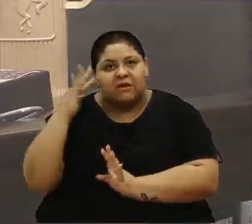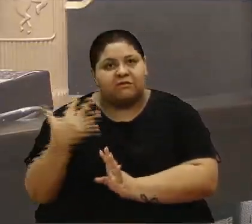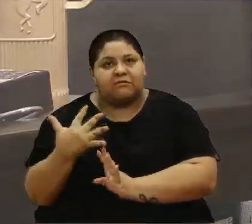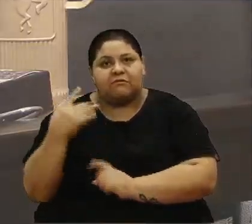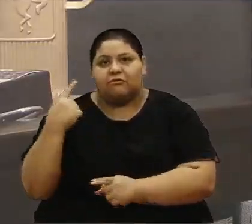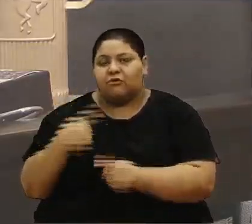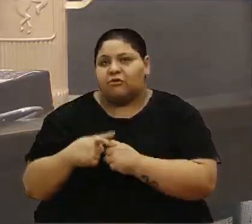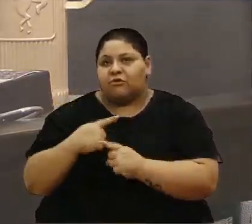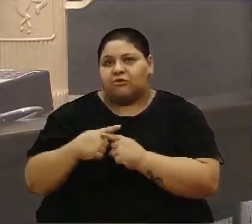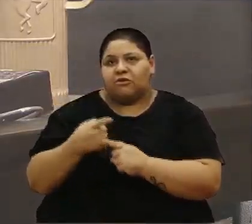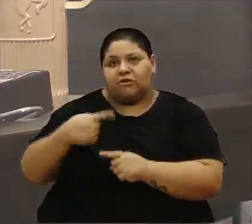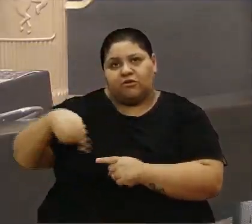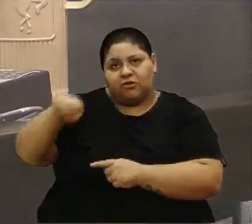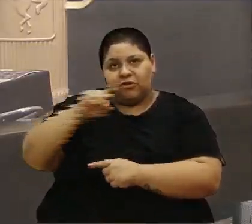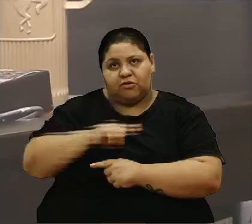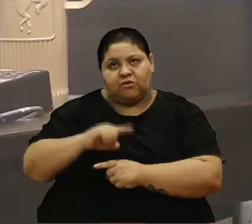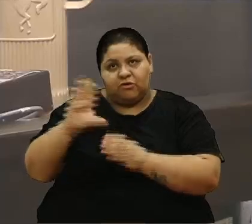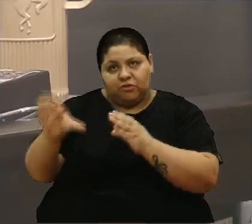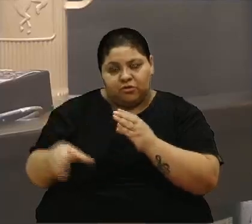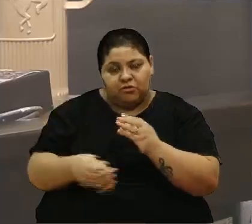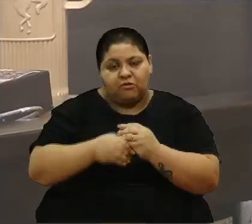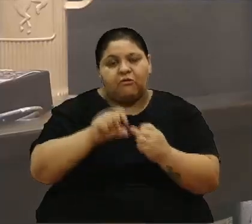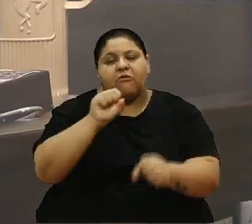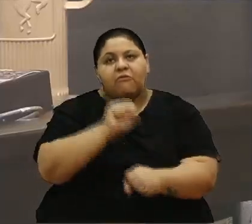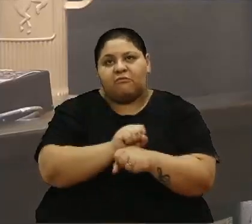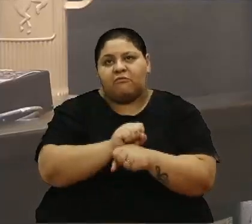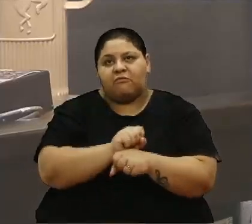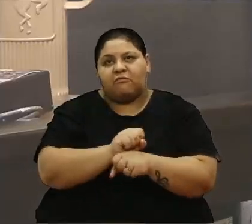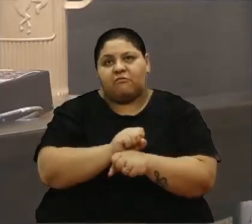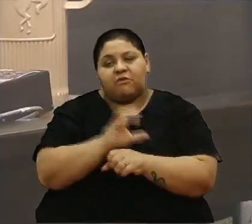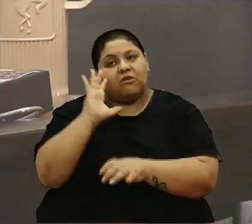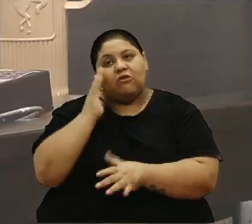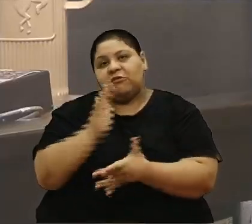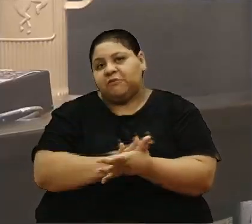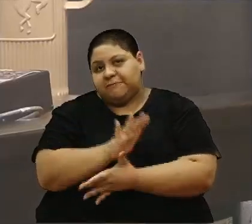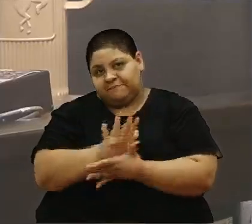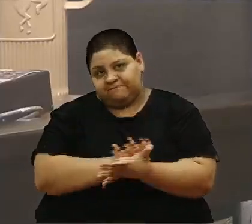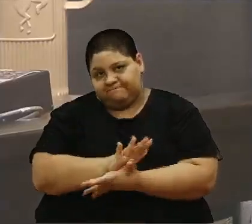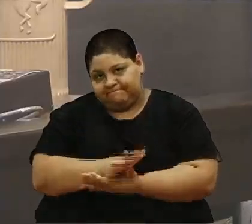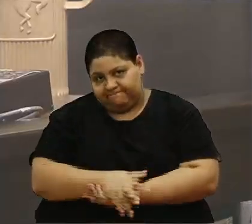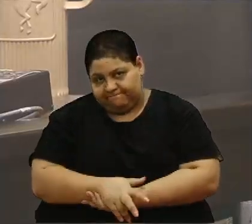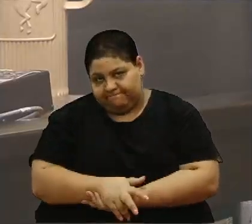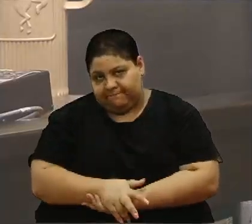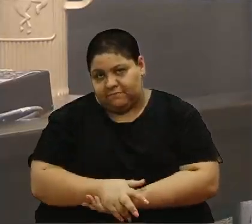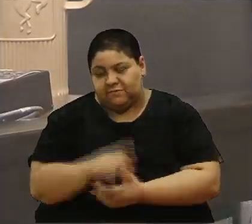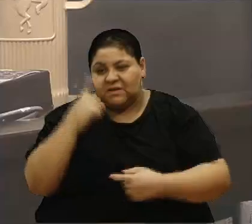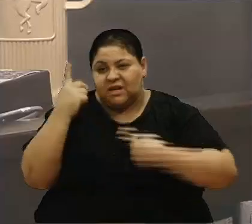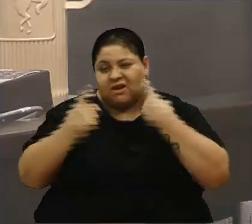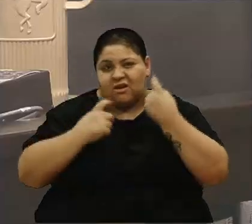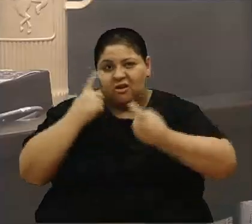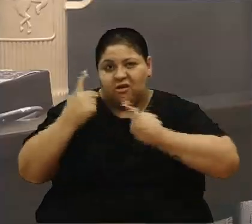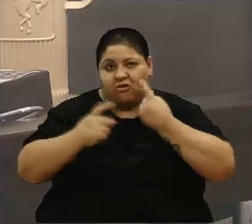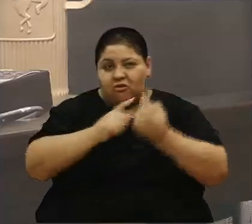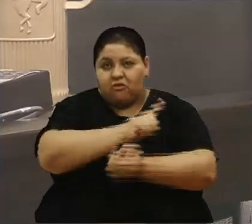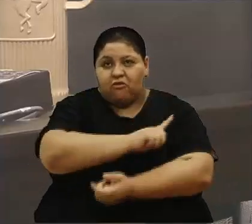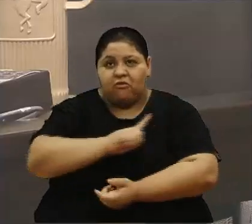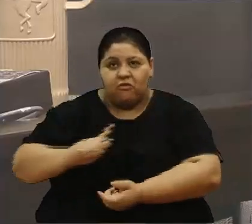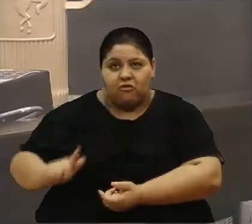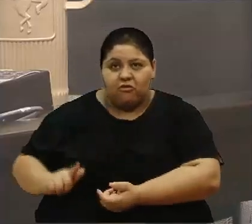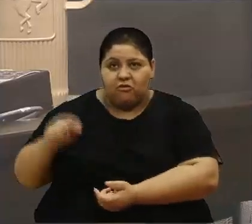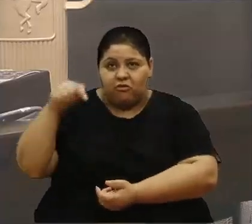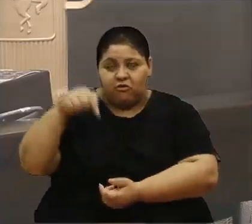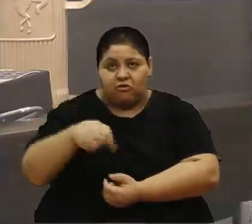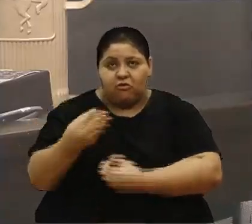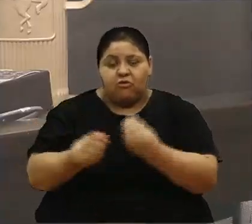Porque senão a gente vai ficar com os recursos parados e não vai acontecer. E daí nos preocupa muito o governo vir, como